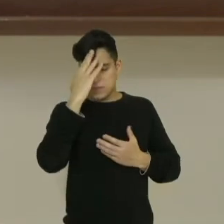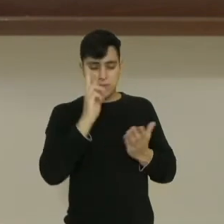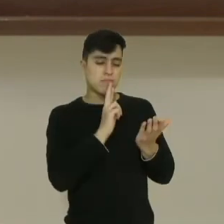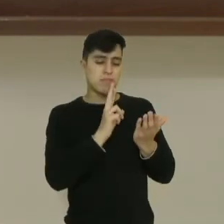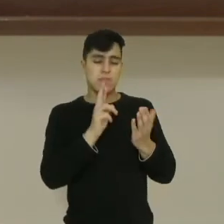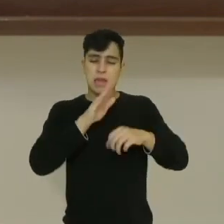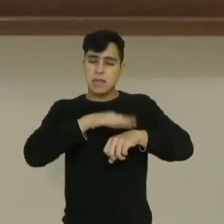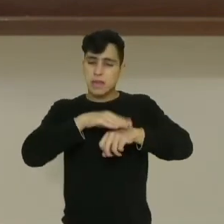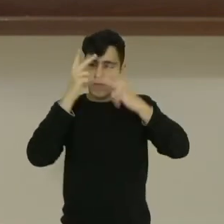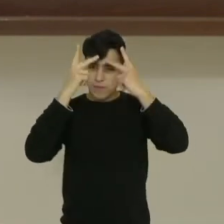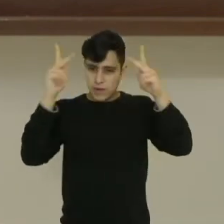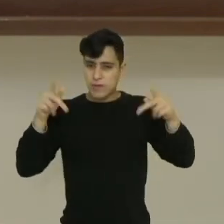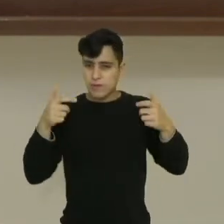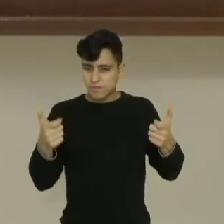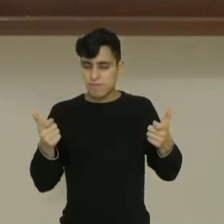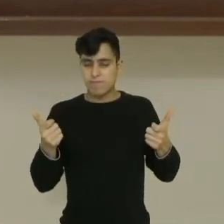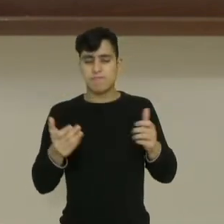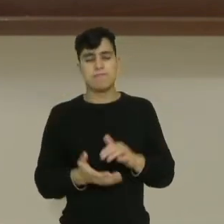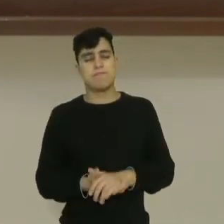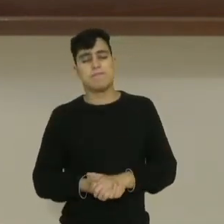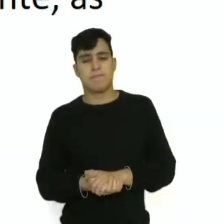mas eu vou dar um tempinho, volto já já.